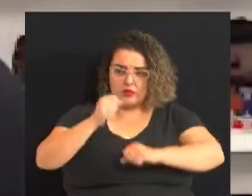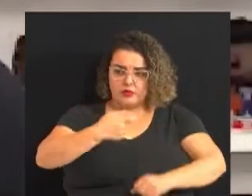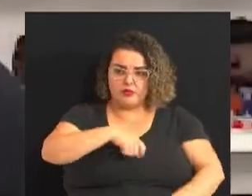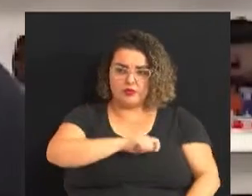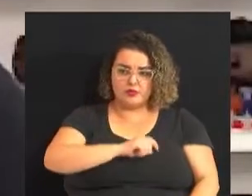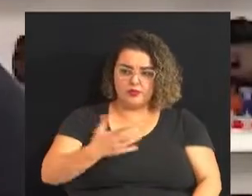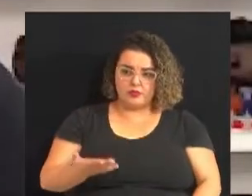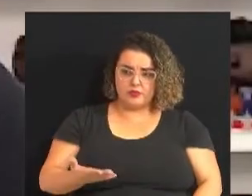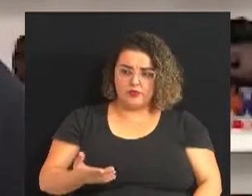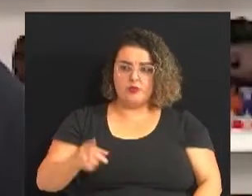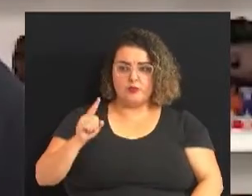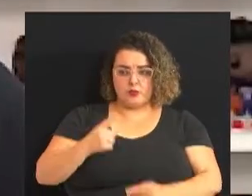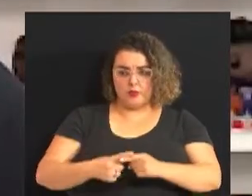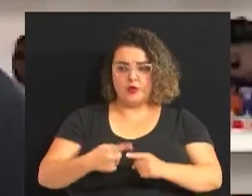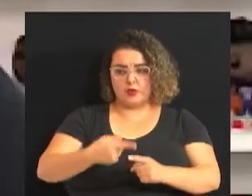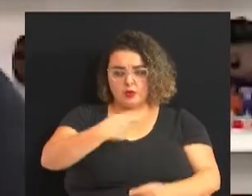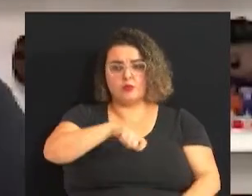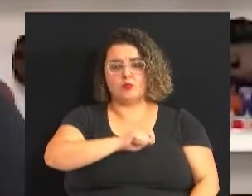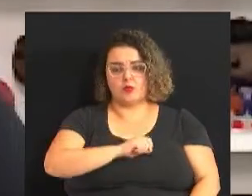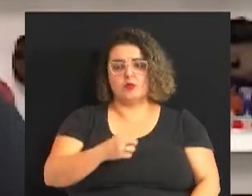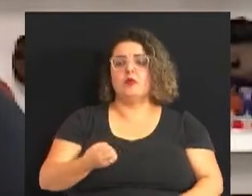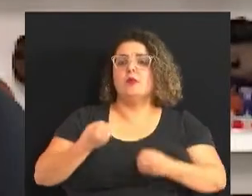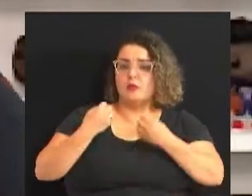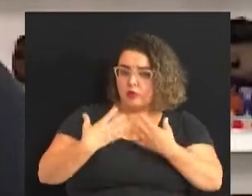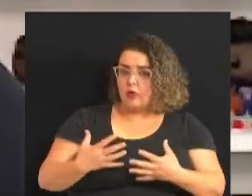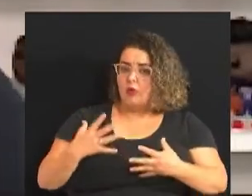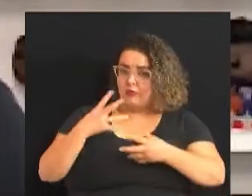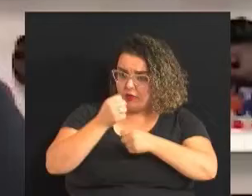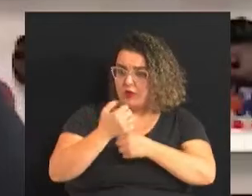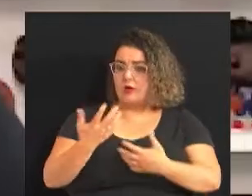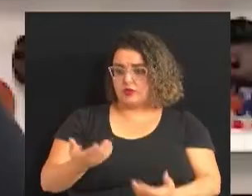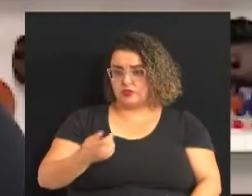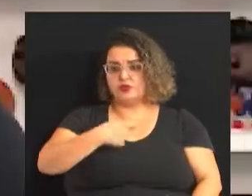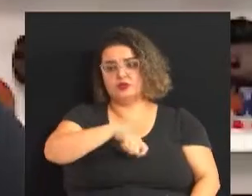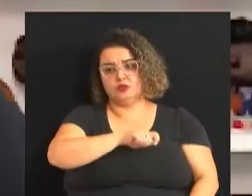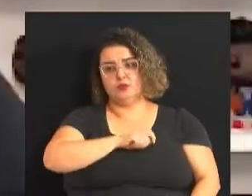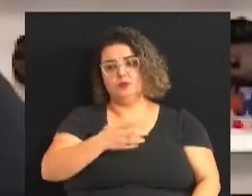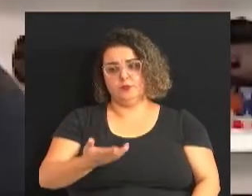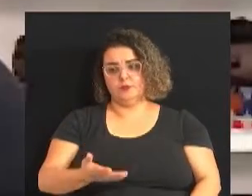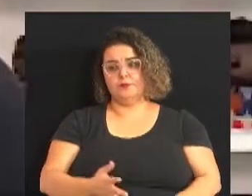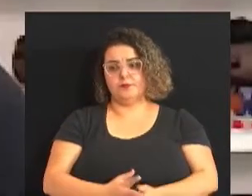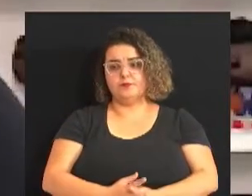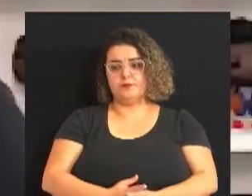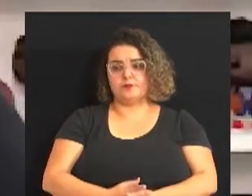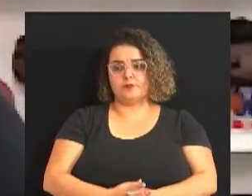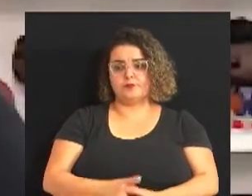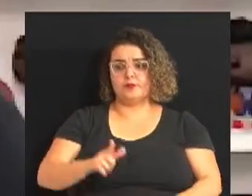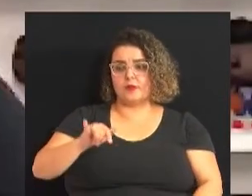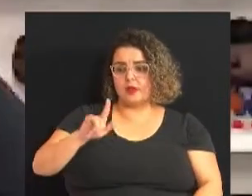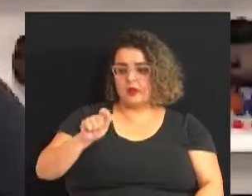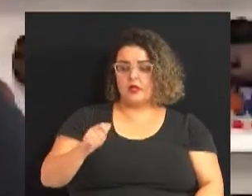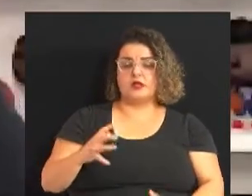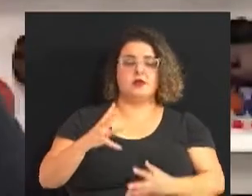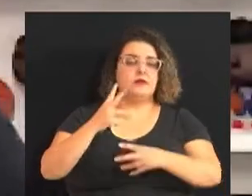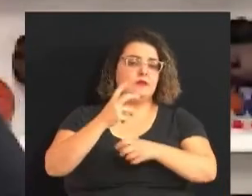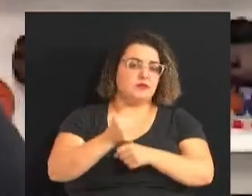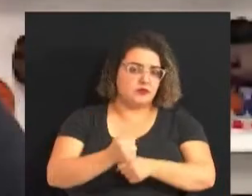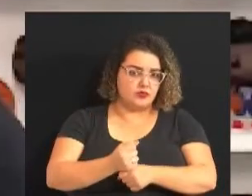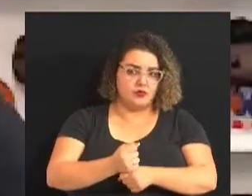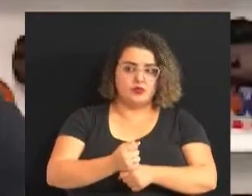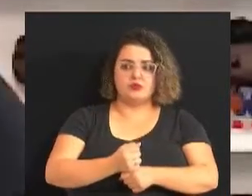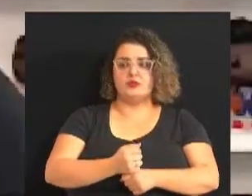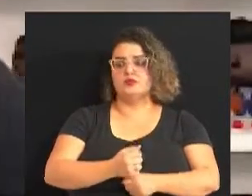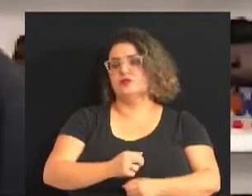a Espanha tem um campeonato muito forte, e a Espanha a liga é muito forte, com grandes